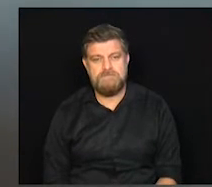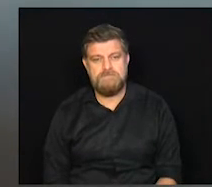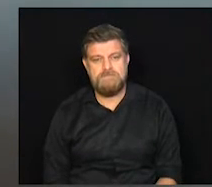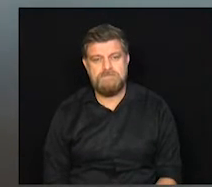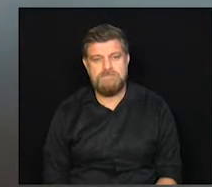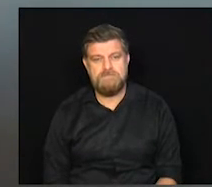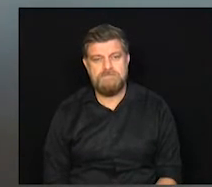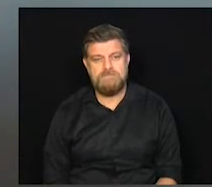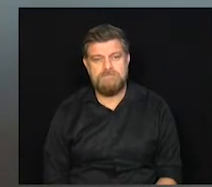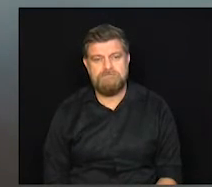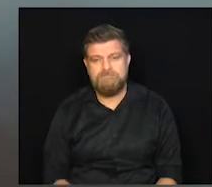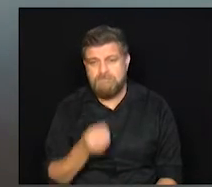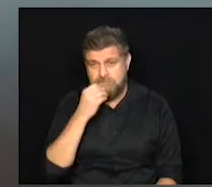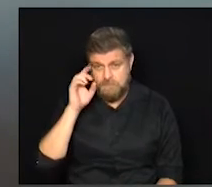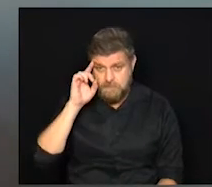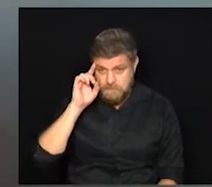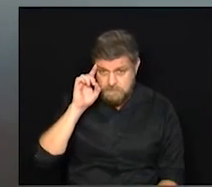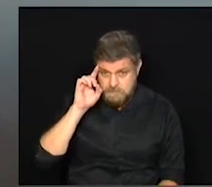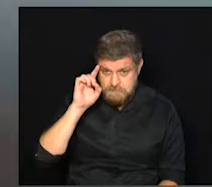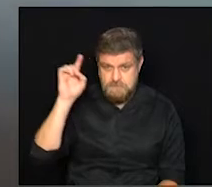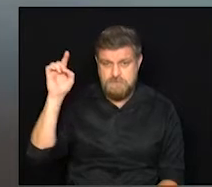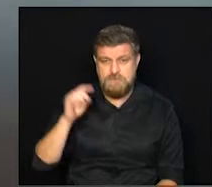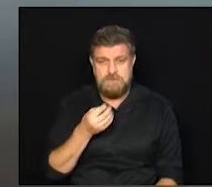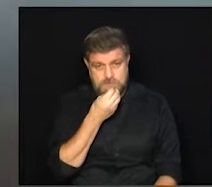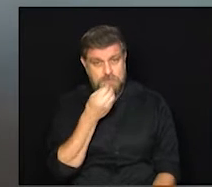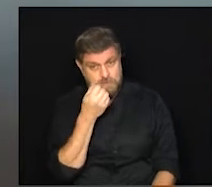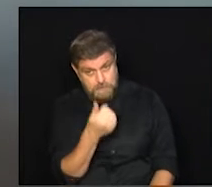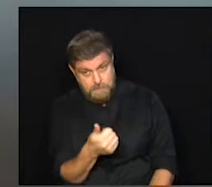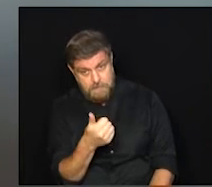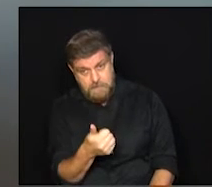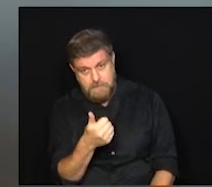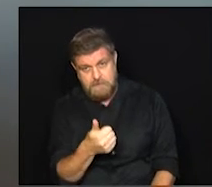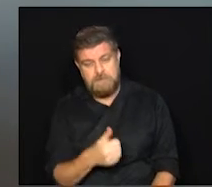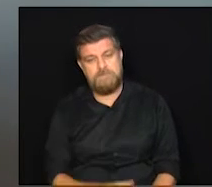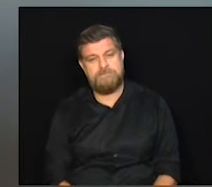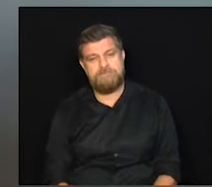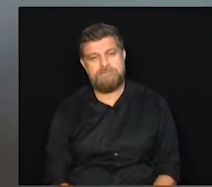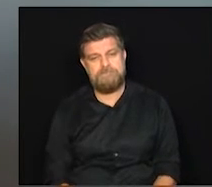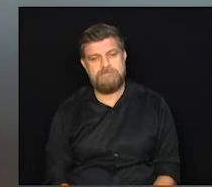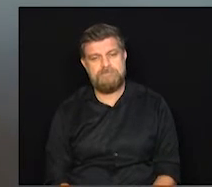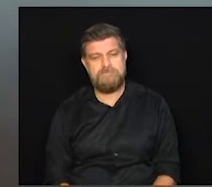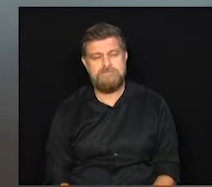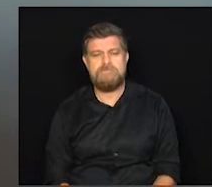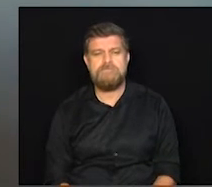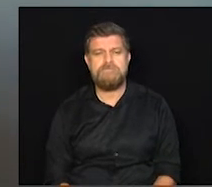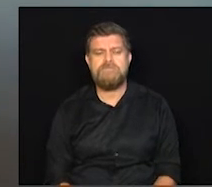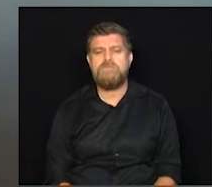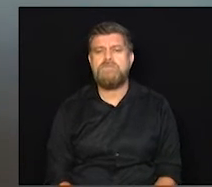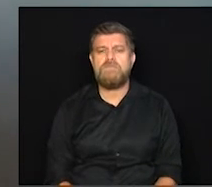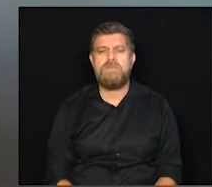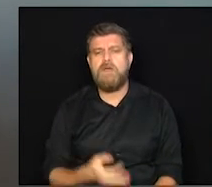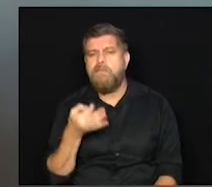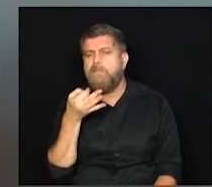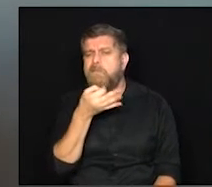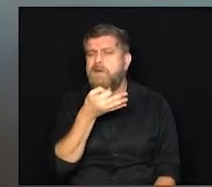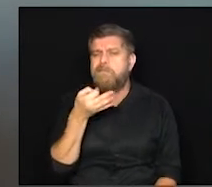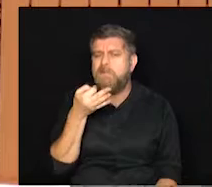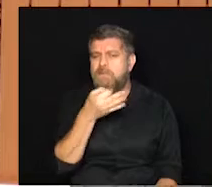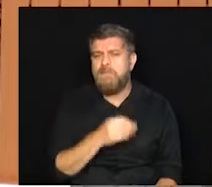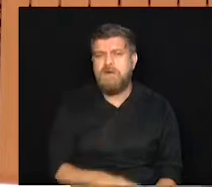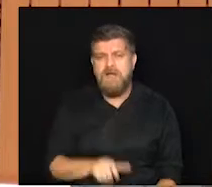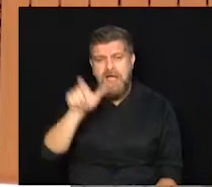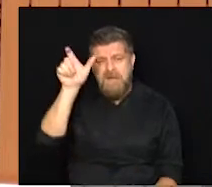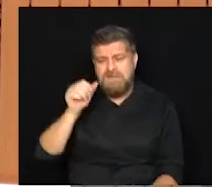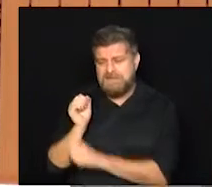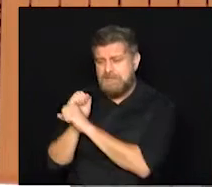E aí, Marrom? Bom dia, Jair. Bom dia. Tudo bem? Tudo em Bom dia. Jair, o que você tem que falar, que você aí tantos